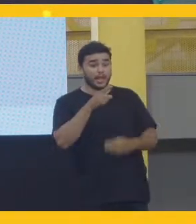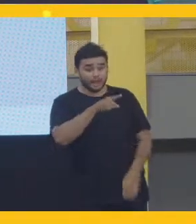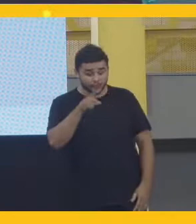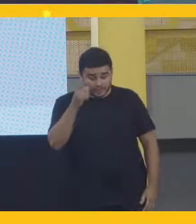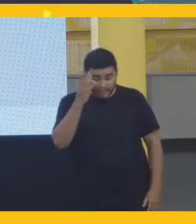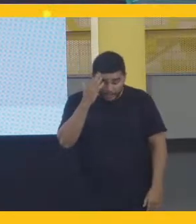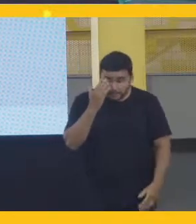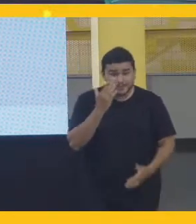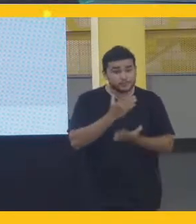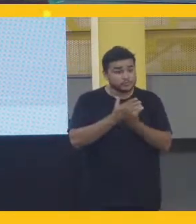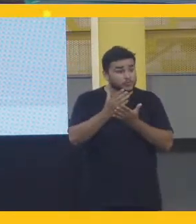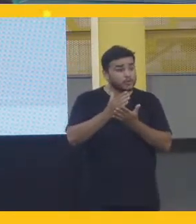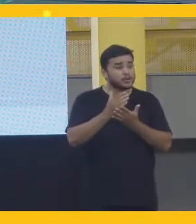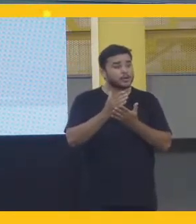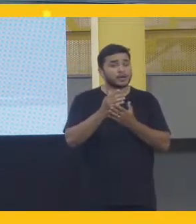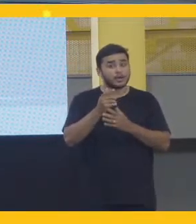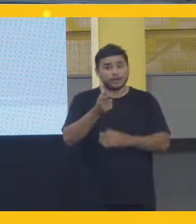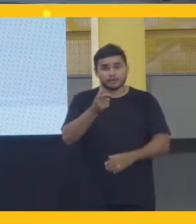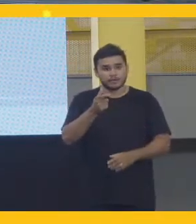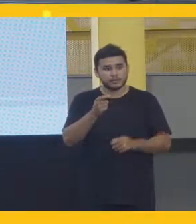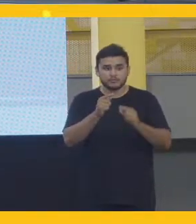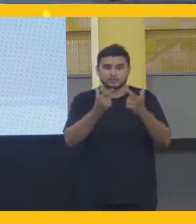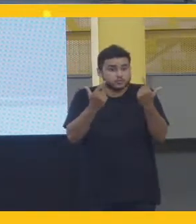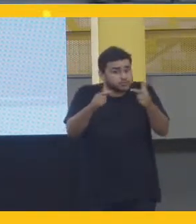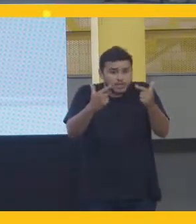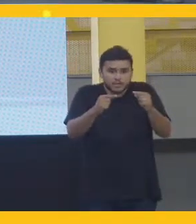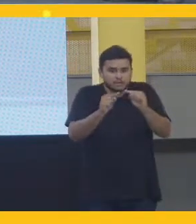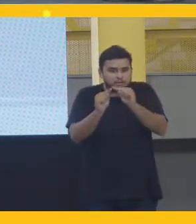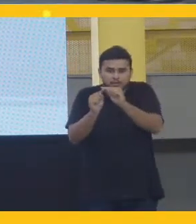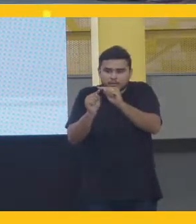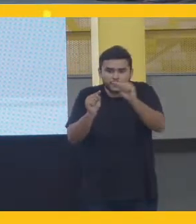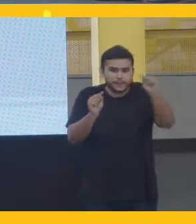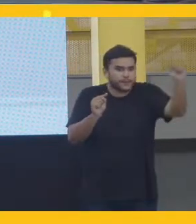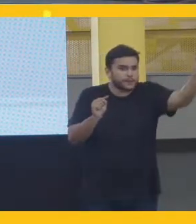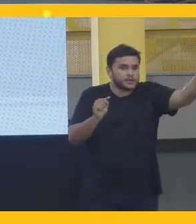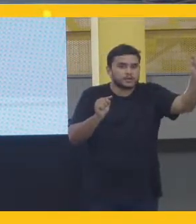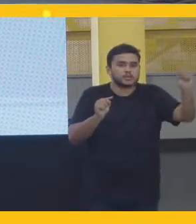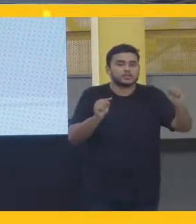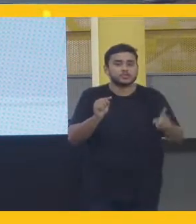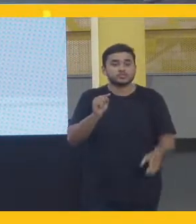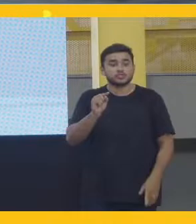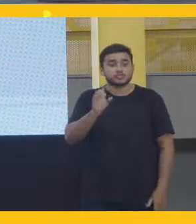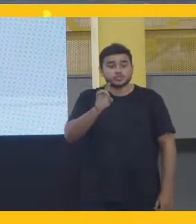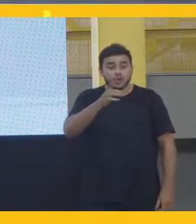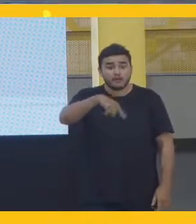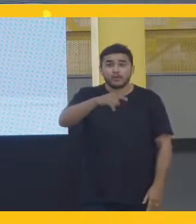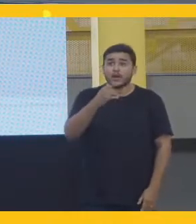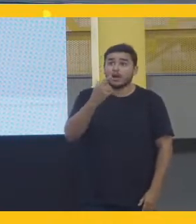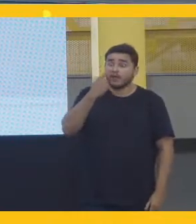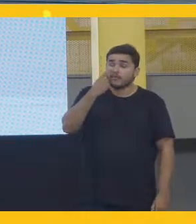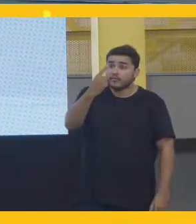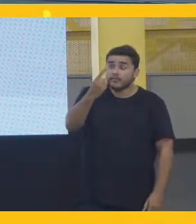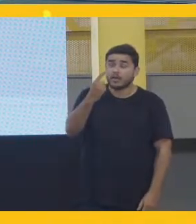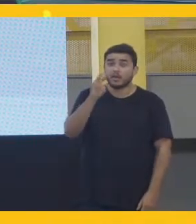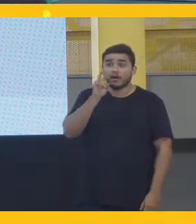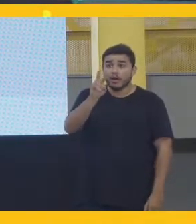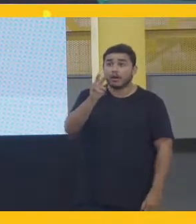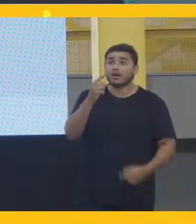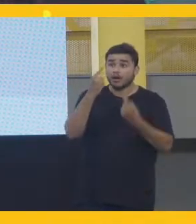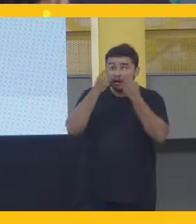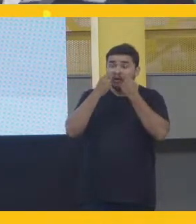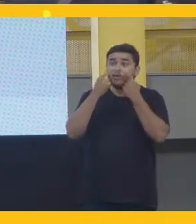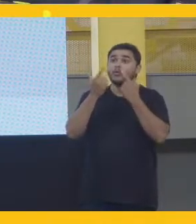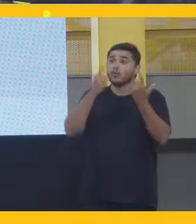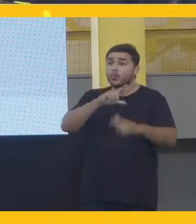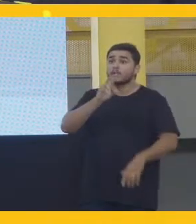é essa. Raio de luz só é visto quando chega aos seus olhos. Mas na maior parte